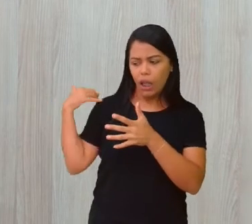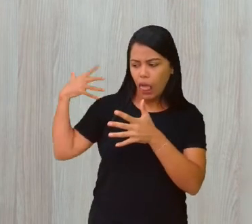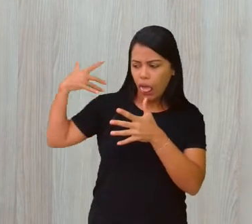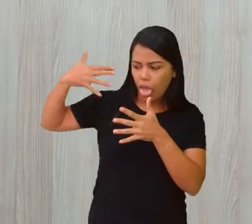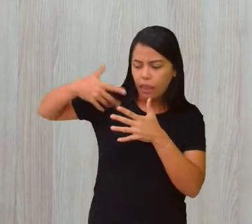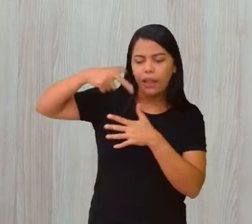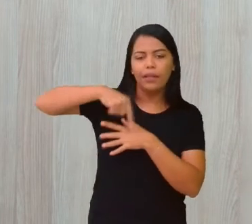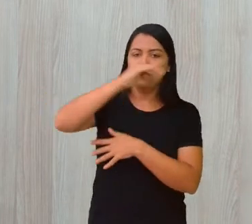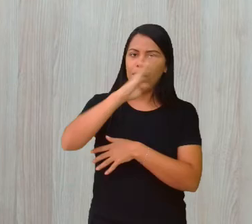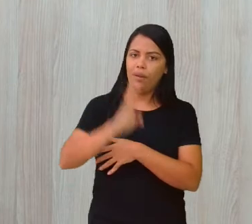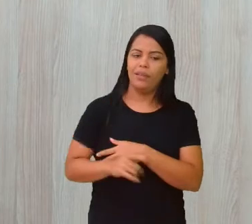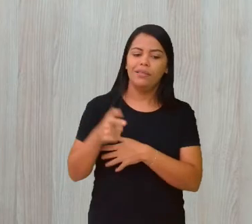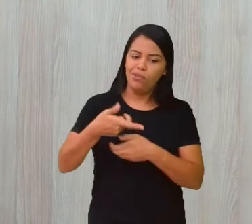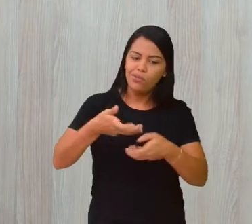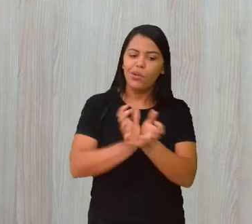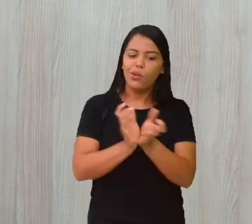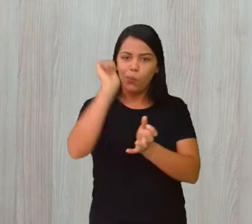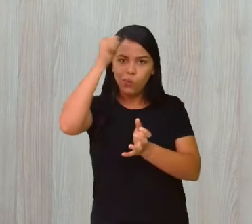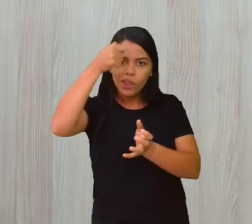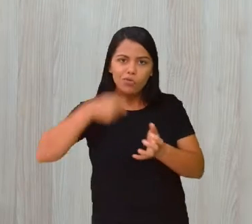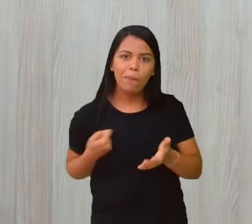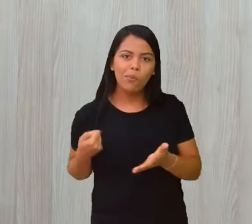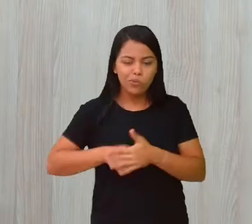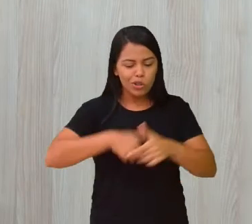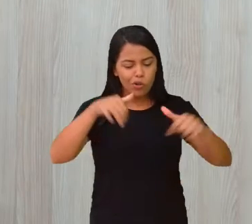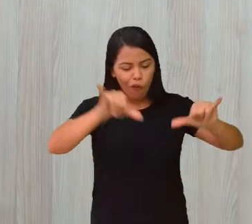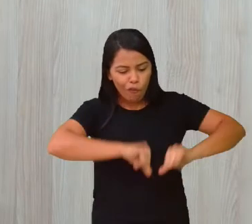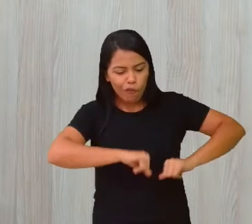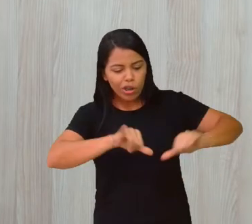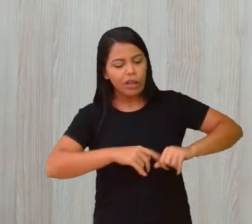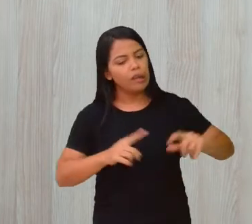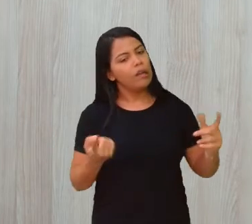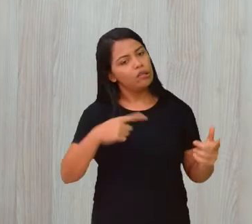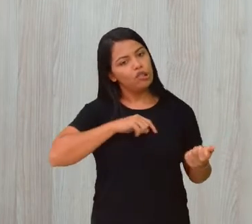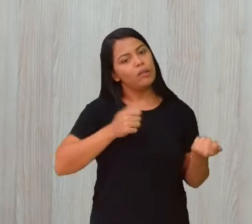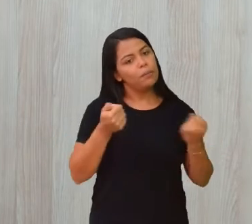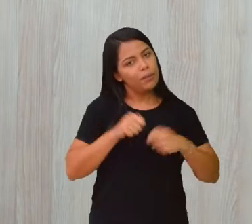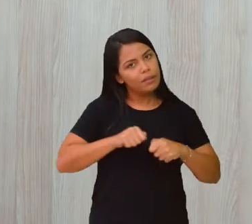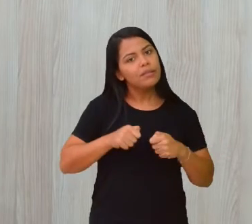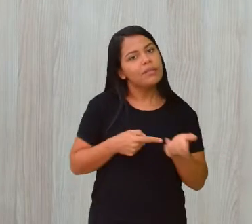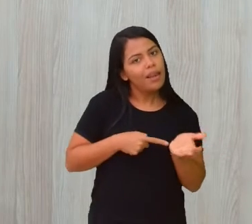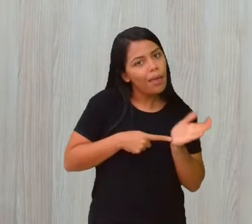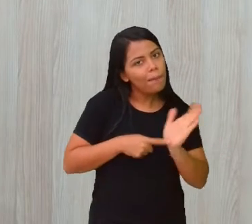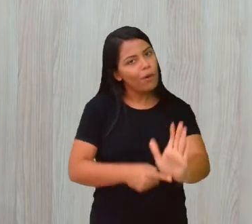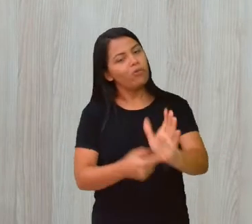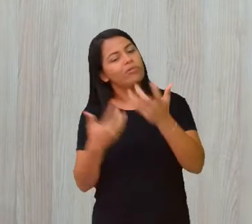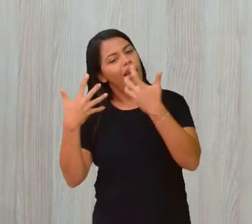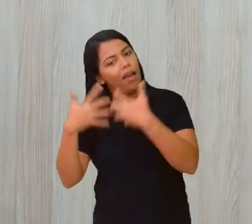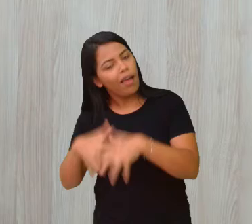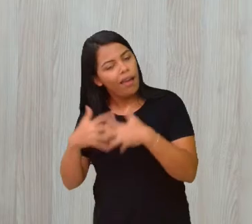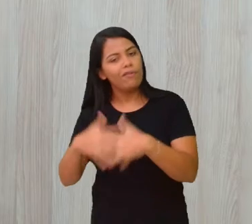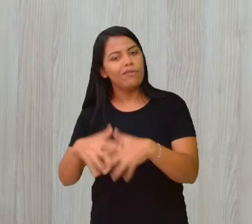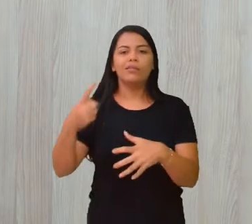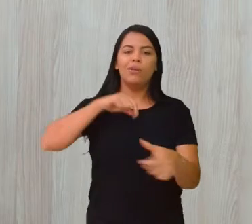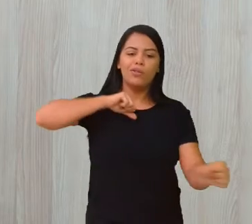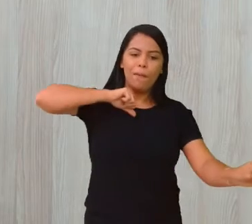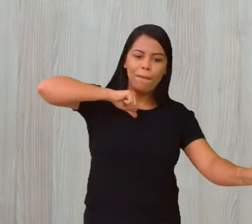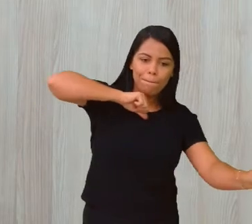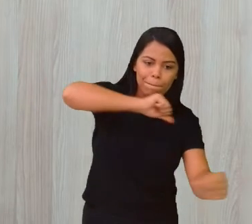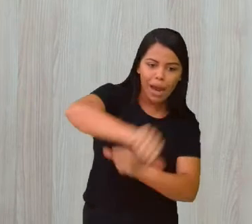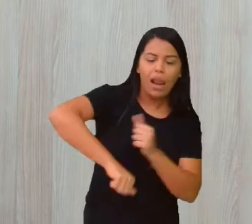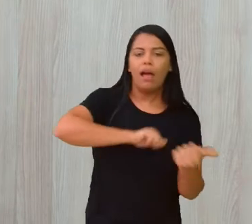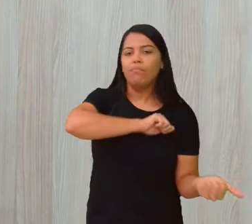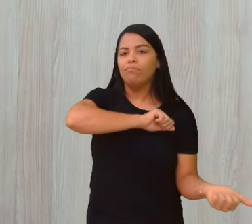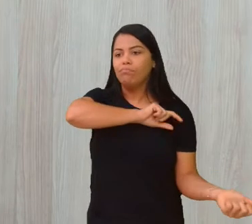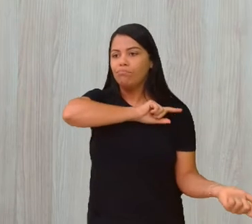precisa, trazer à luz, trazer reflexão para que possamos, mudar essa realidade,